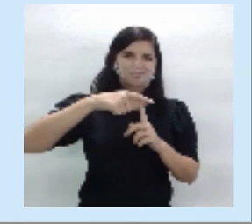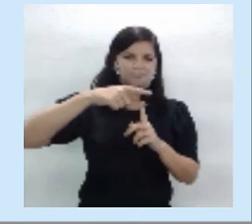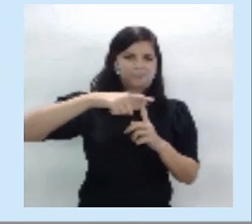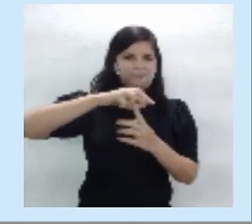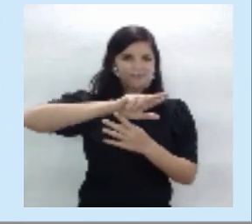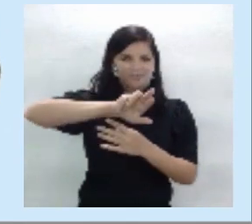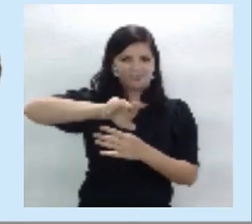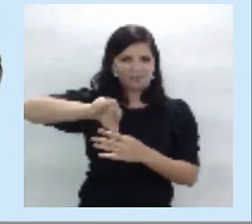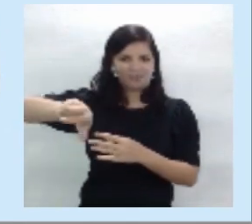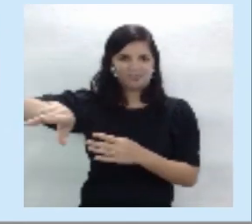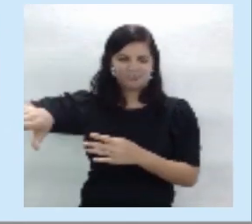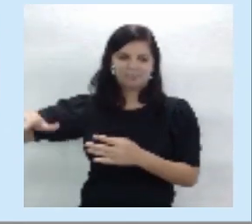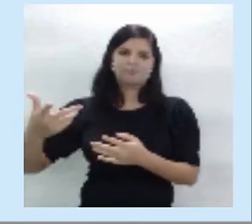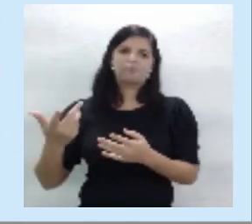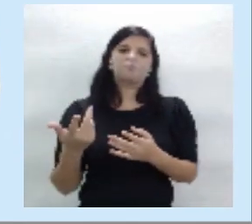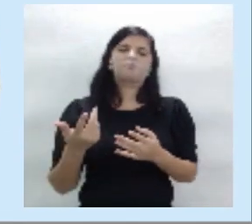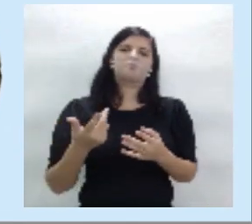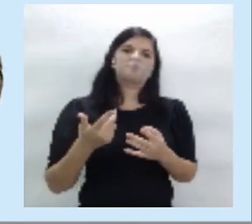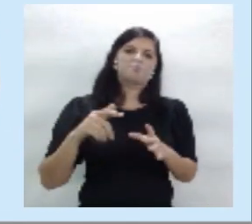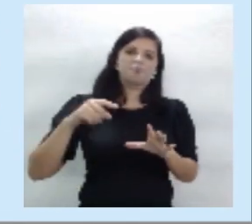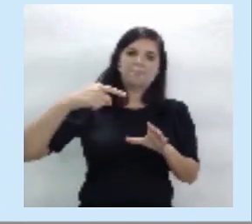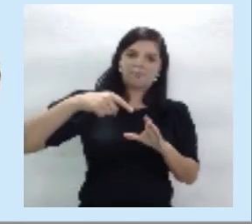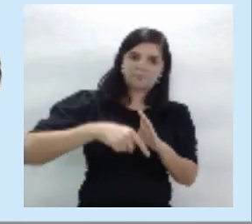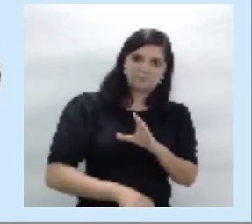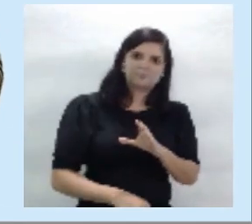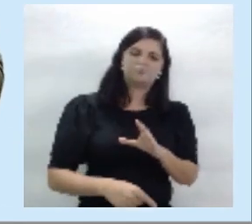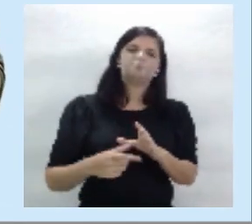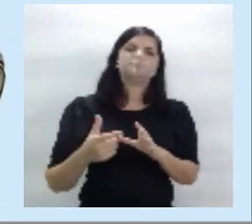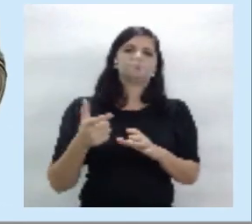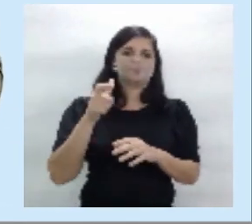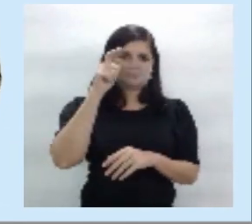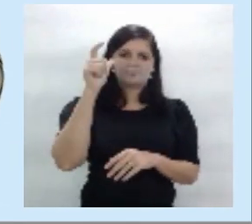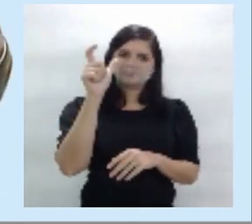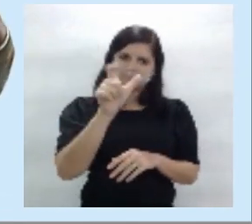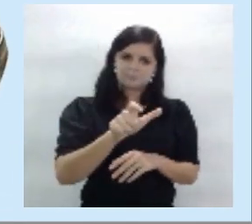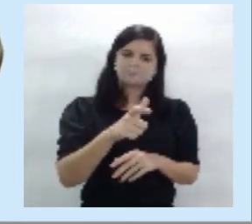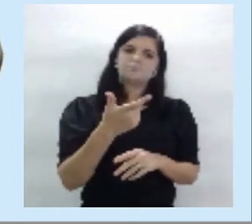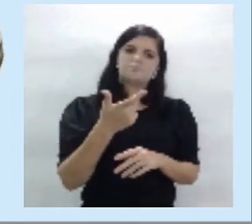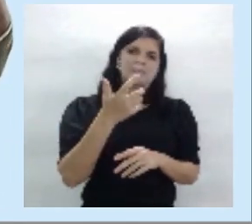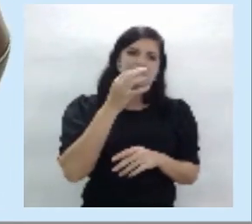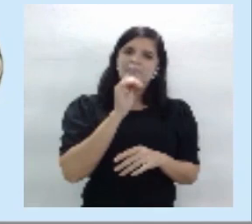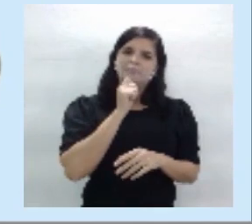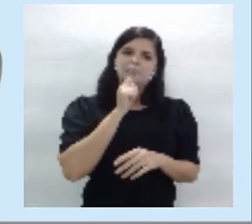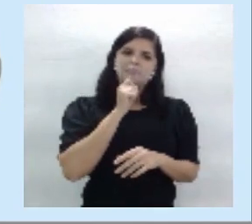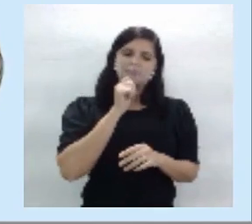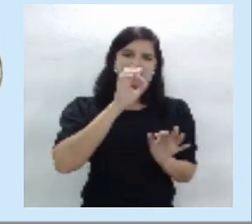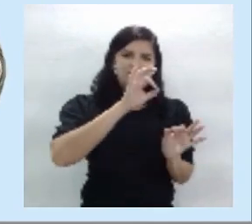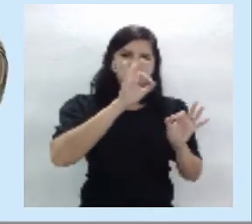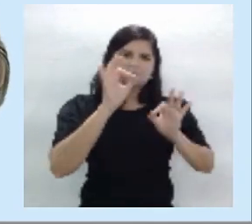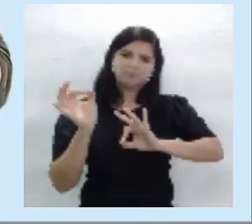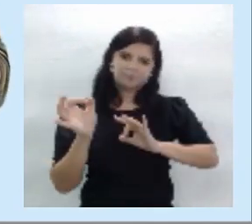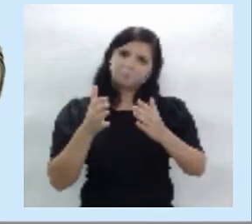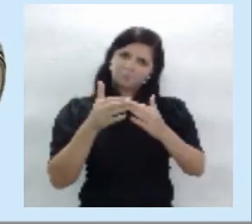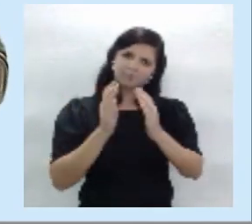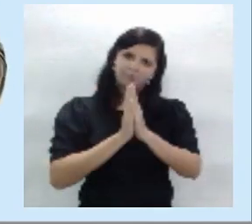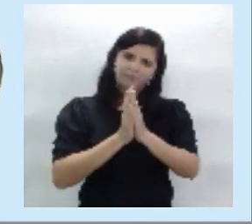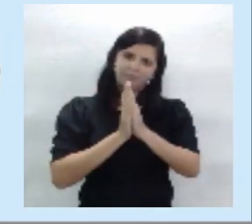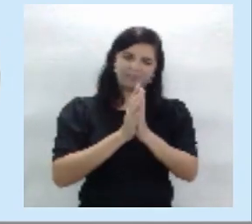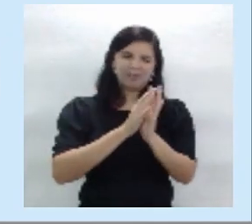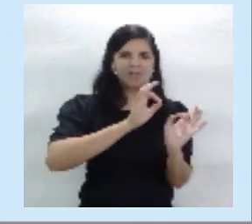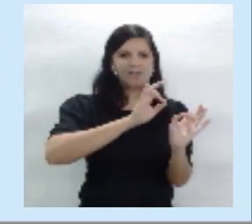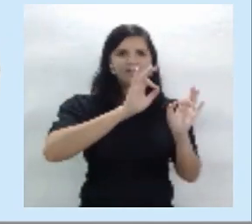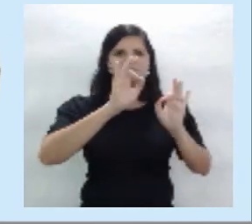águas subterrâneas. A aula está interessantíssima. Se você ainda não assistiu, peço que você assista, tá? Então, o